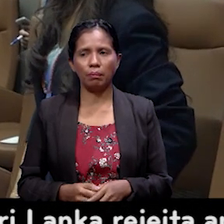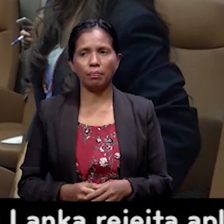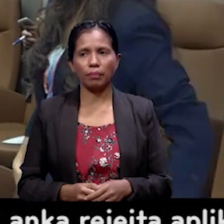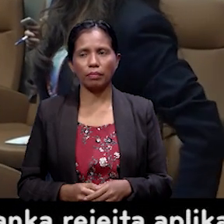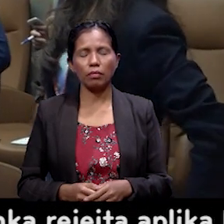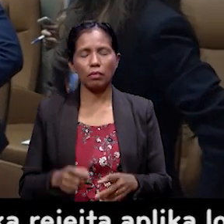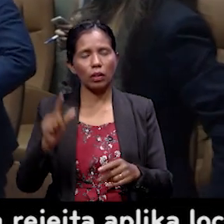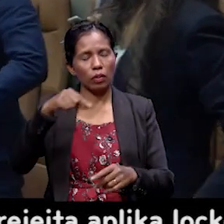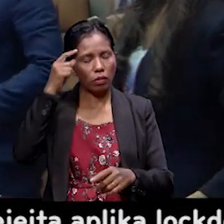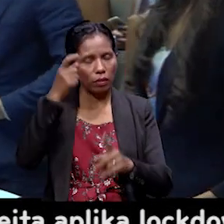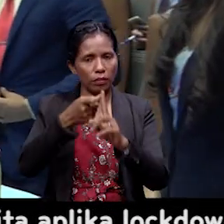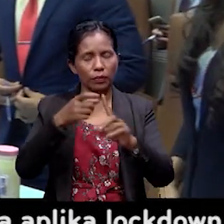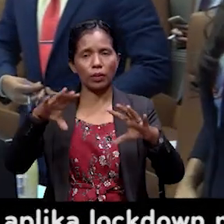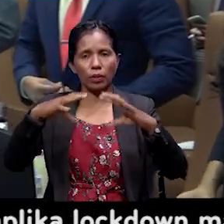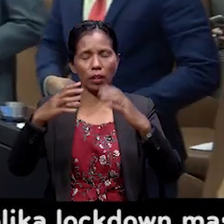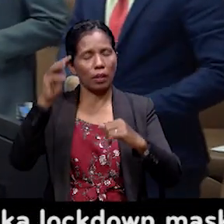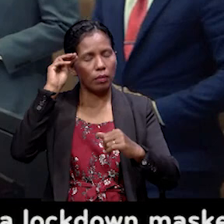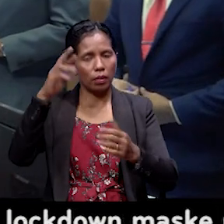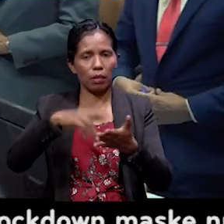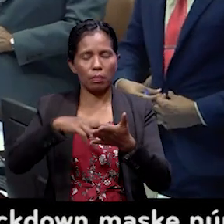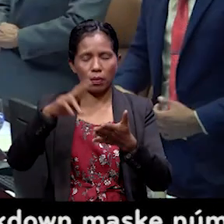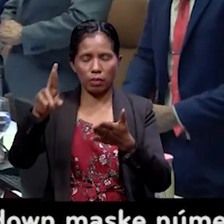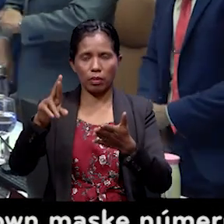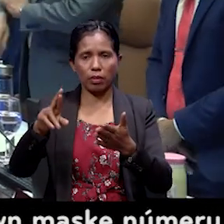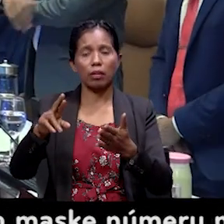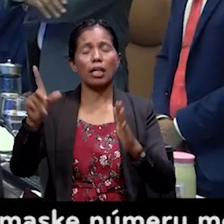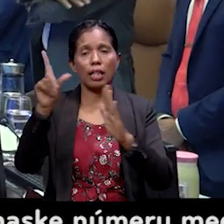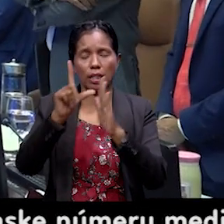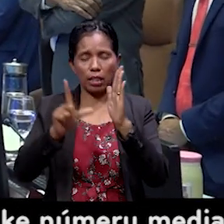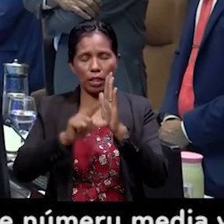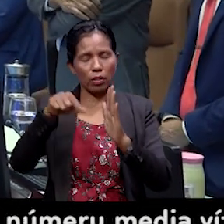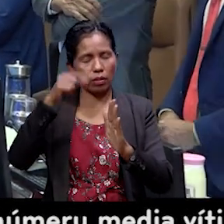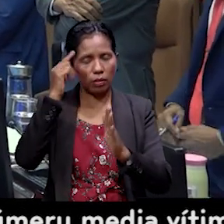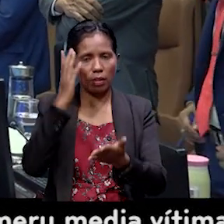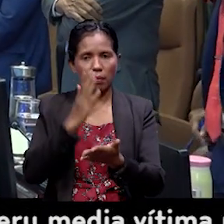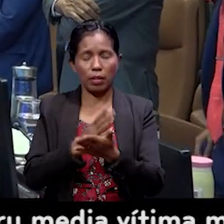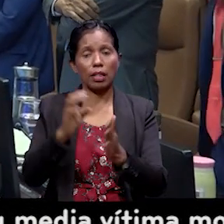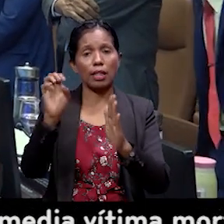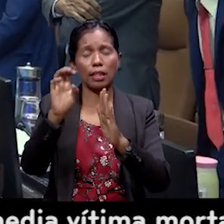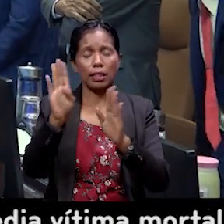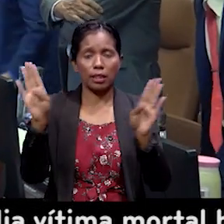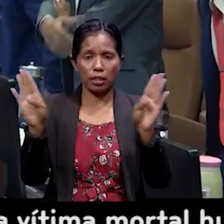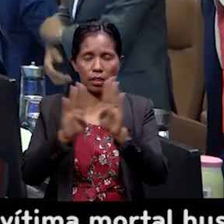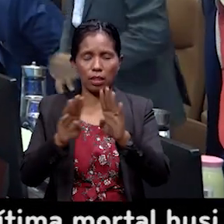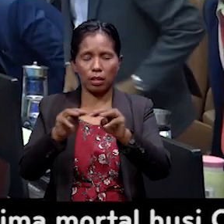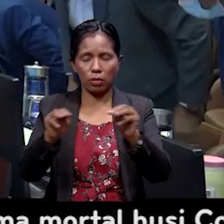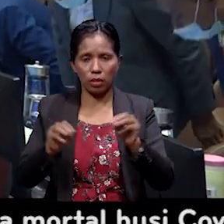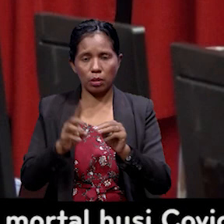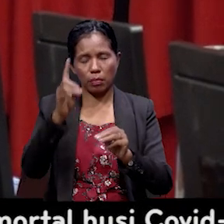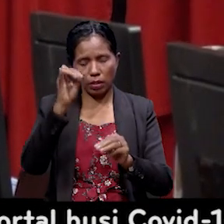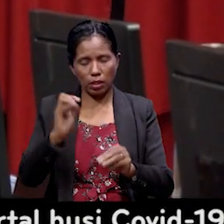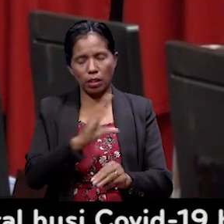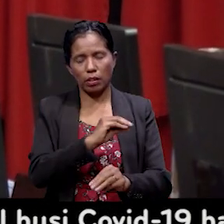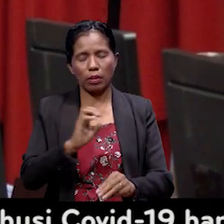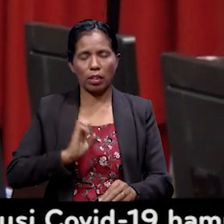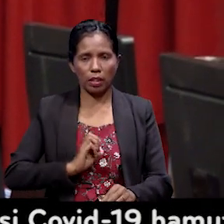Governo Lihus e Conselho Ministro aprova a resolução Governo Nian, onde estende cerca sanitária iha município Díli no Ermera,